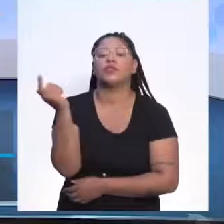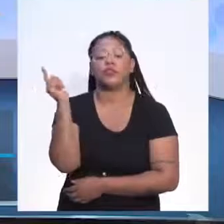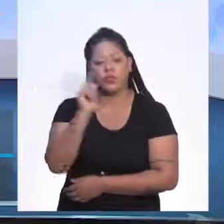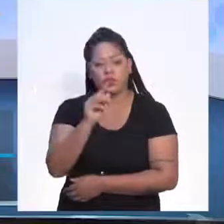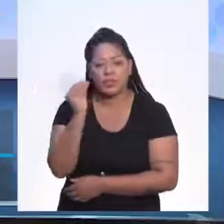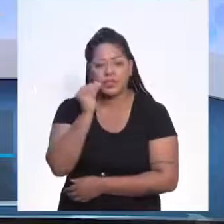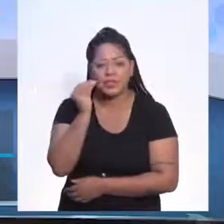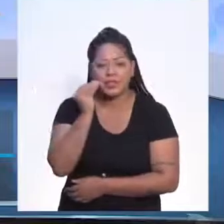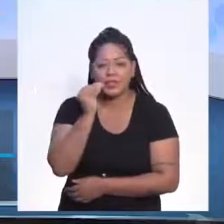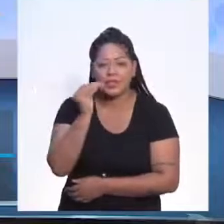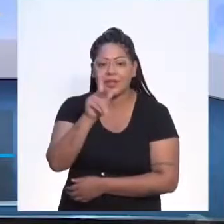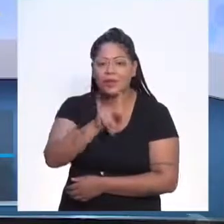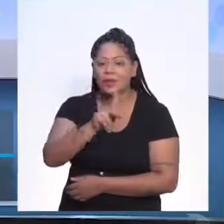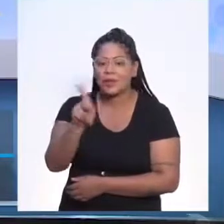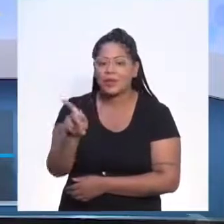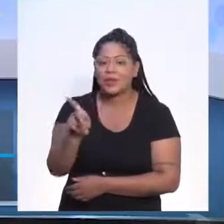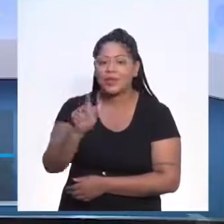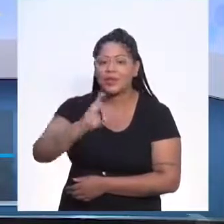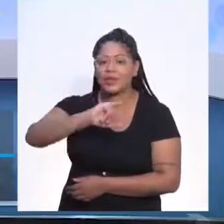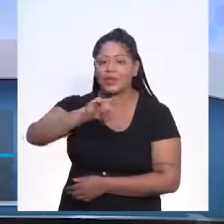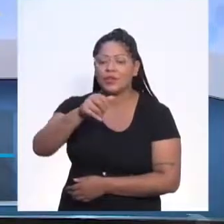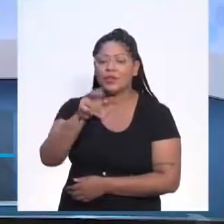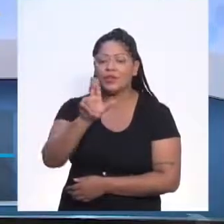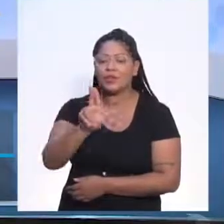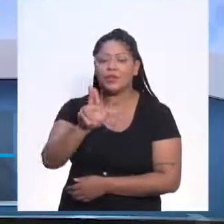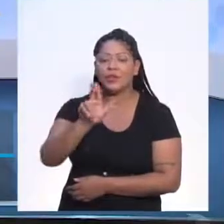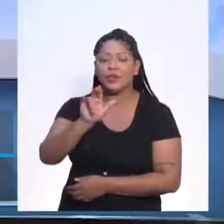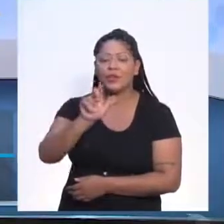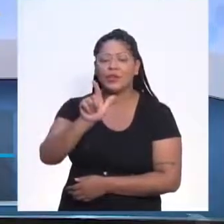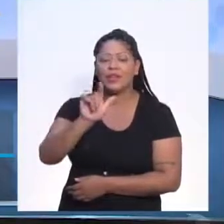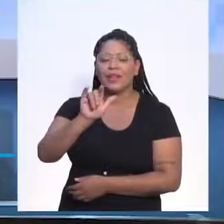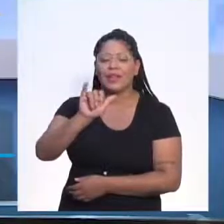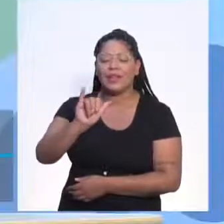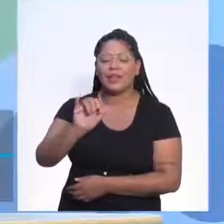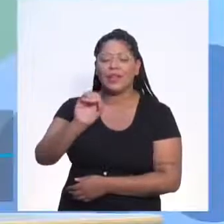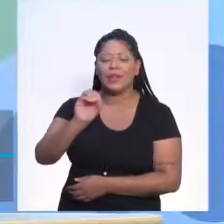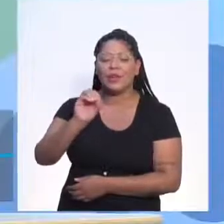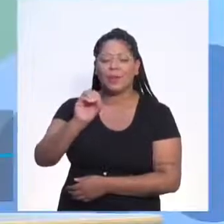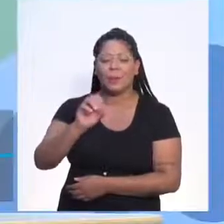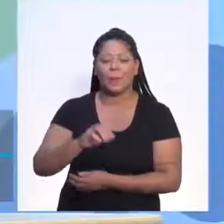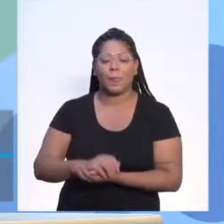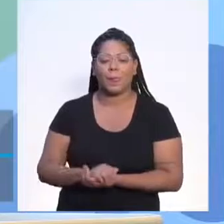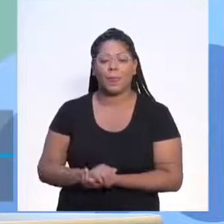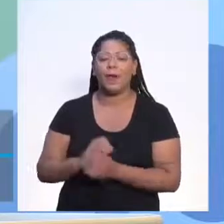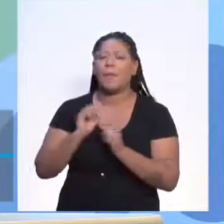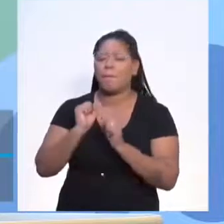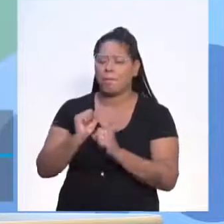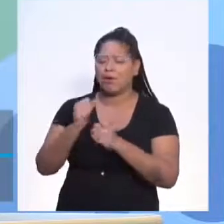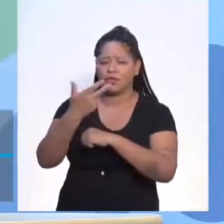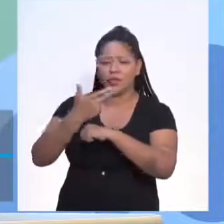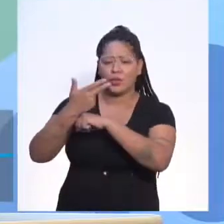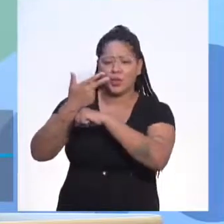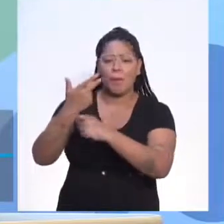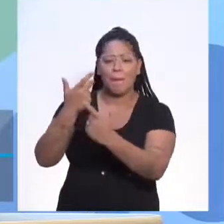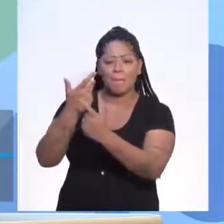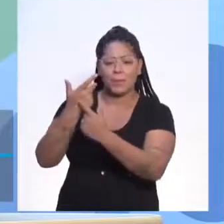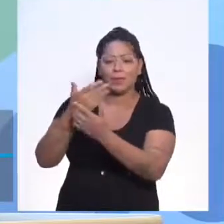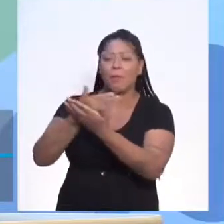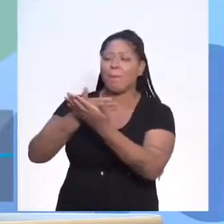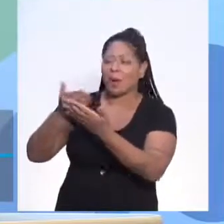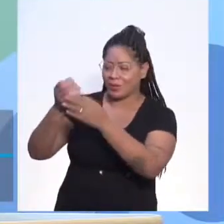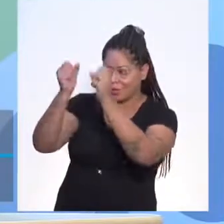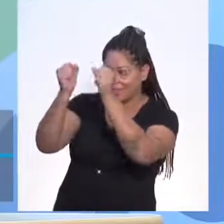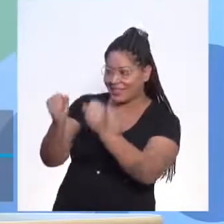lá. Professor Júlio César. Pro Júlio César. Então, autorize transmissão. Então, passamos a palavra. Passamos a